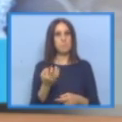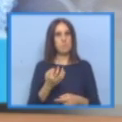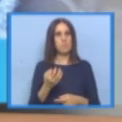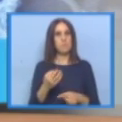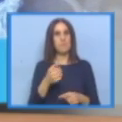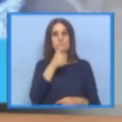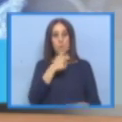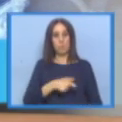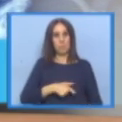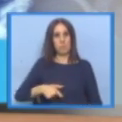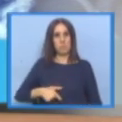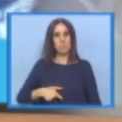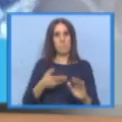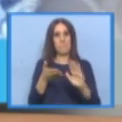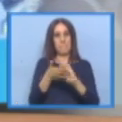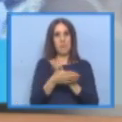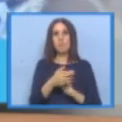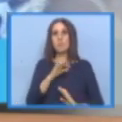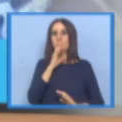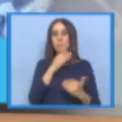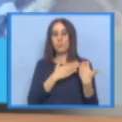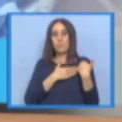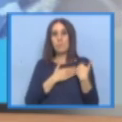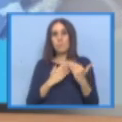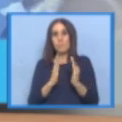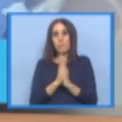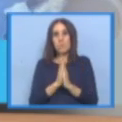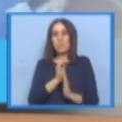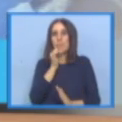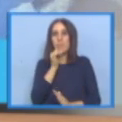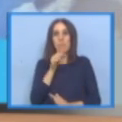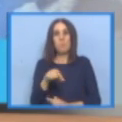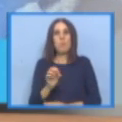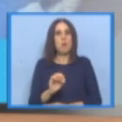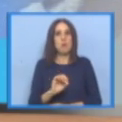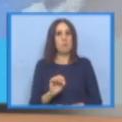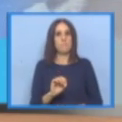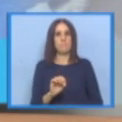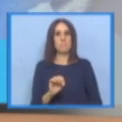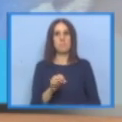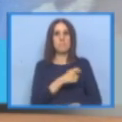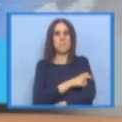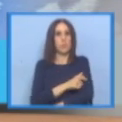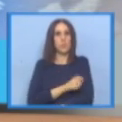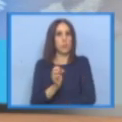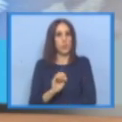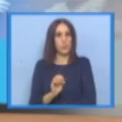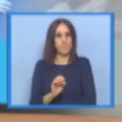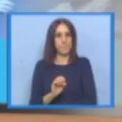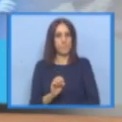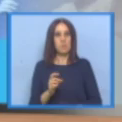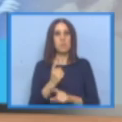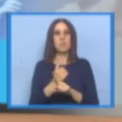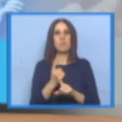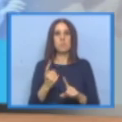Colégio Cardinalício bispos responsáveis por dioceses que habitualmente não tinham essa representação.